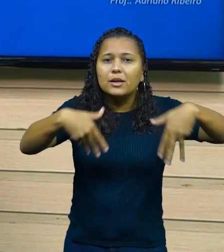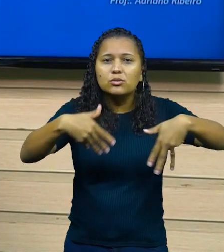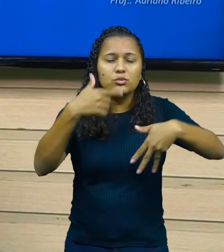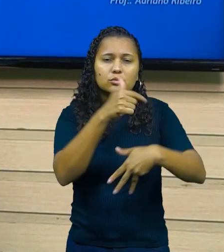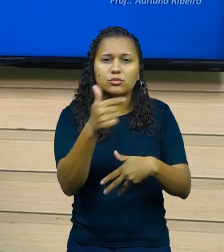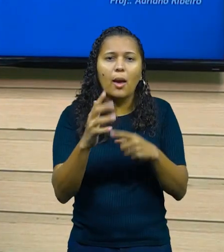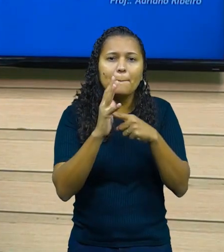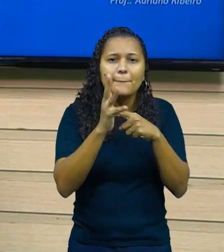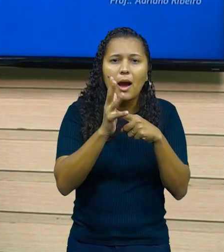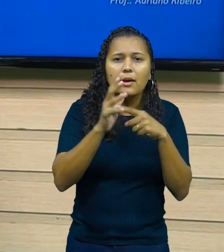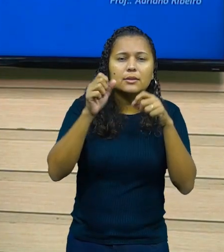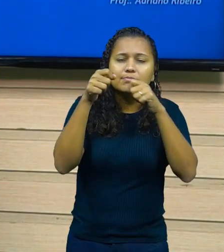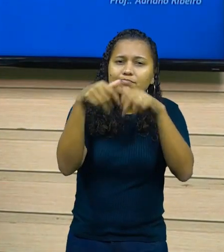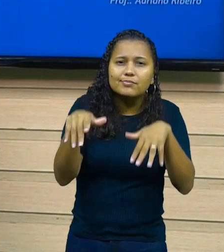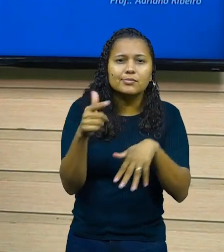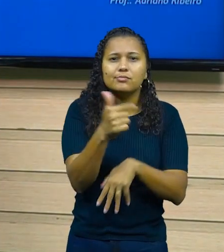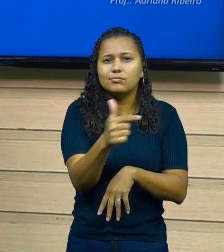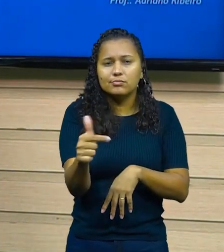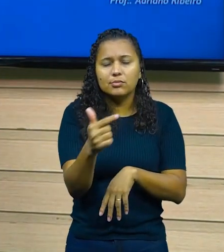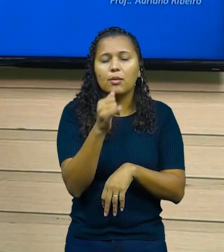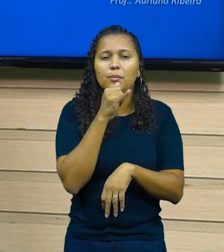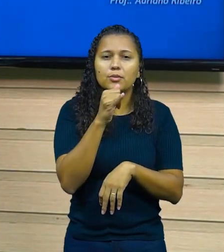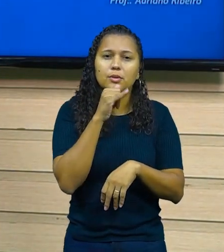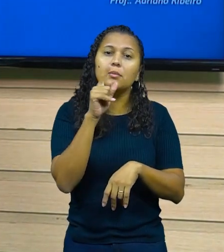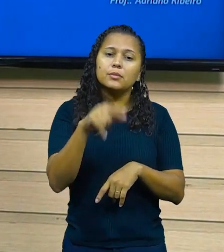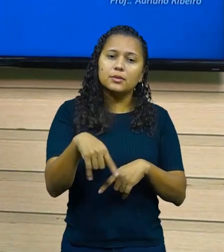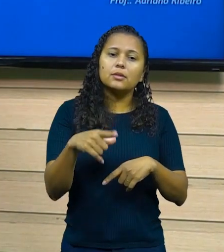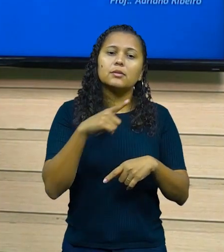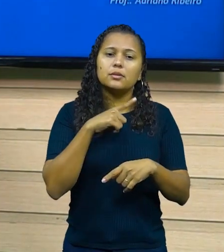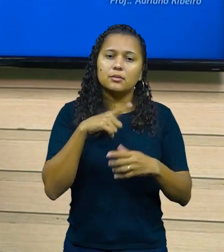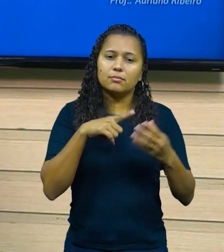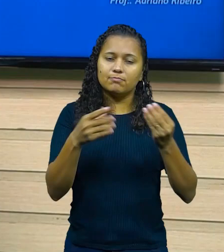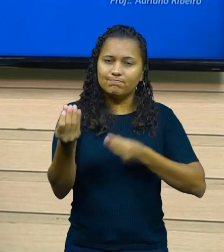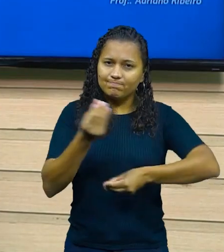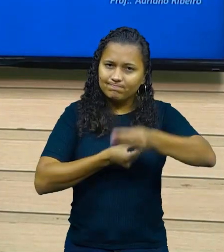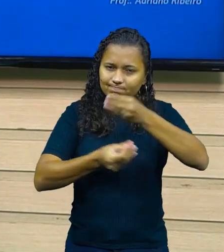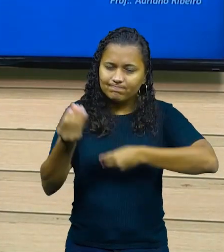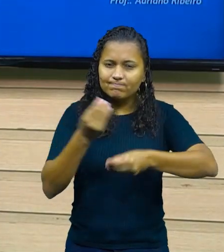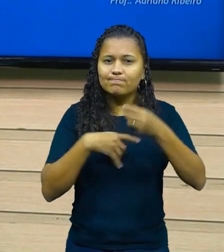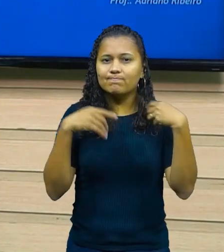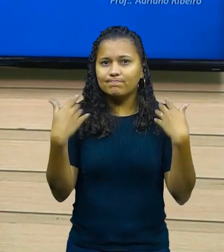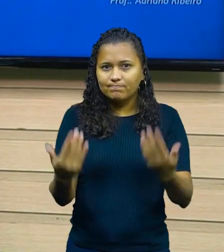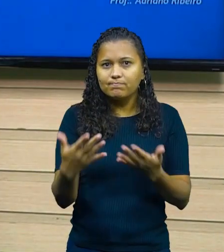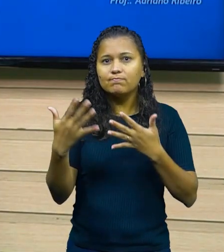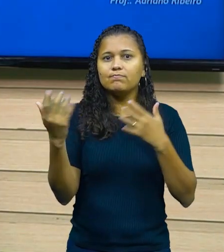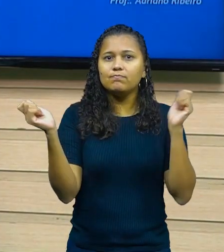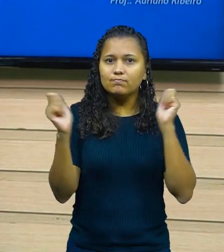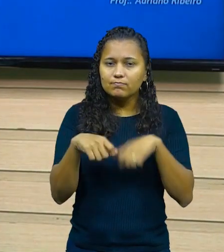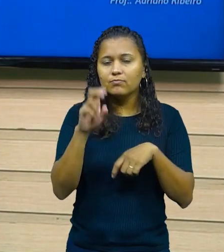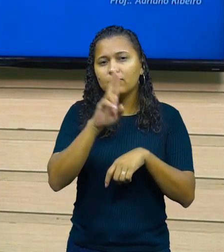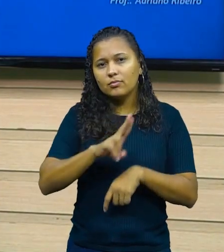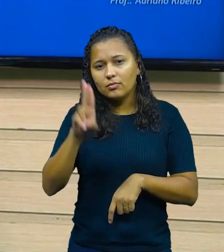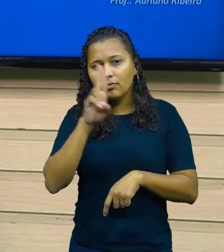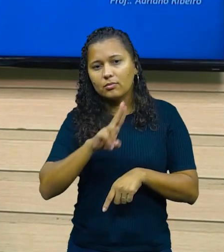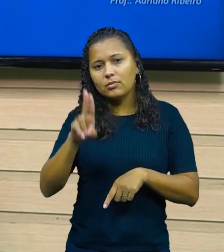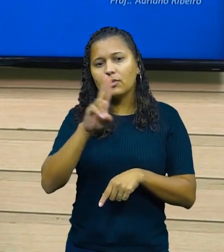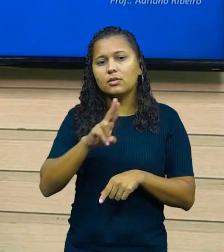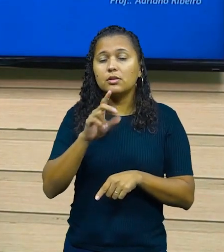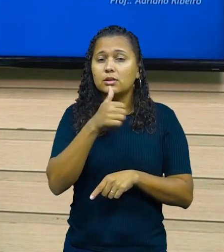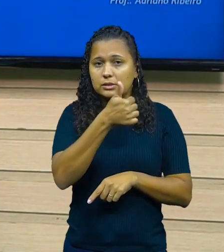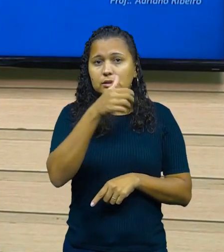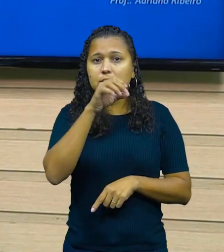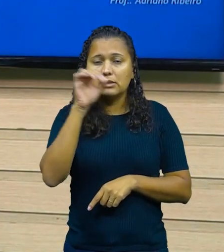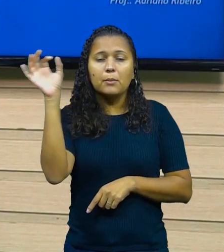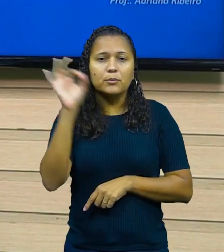máquina, o funcionamento das peças. A gente está falando aqui de peças intercambiáveis, então esse funcionamento ele precisa ser